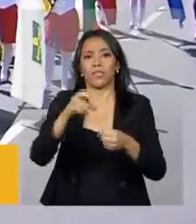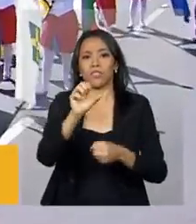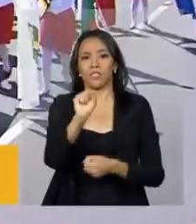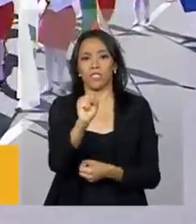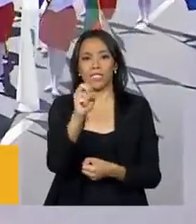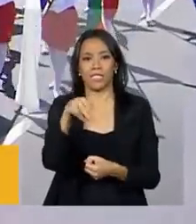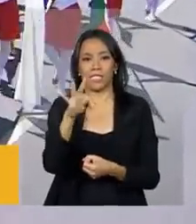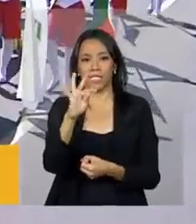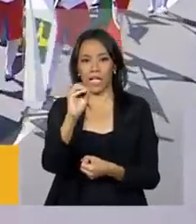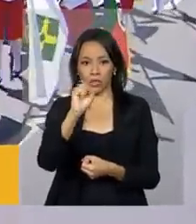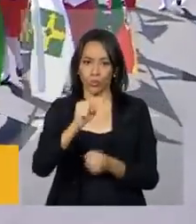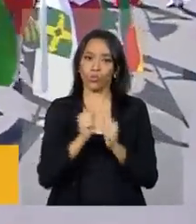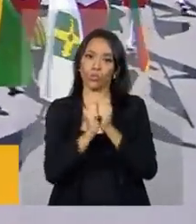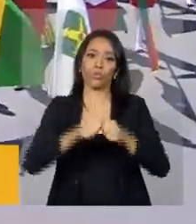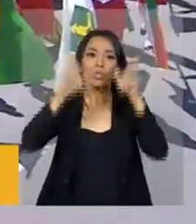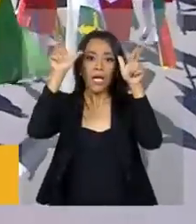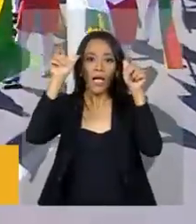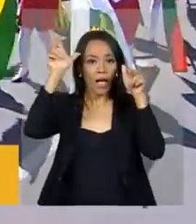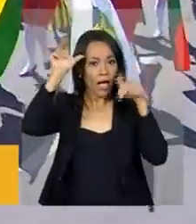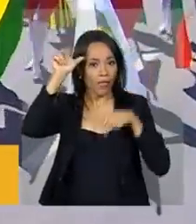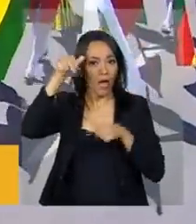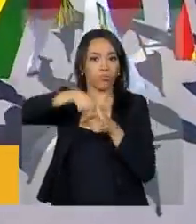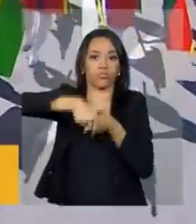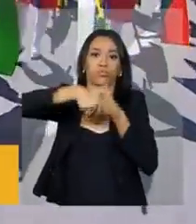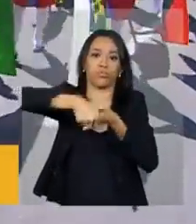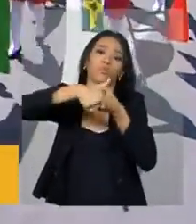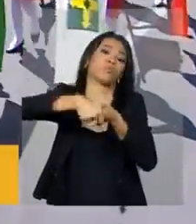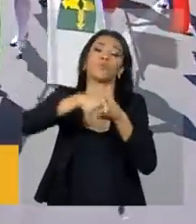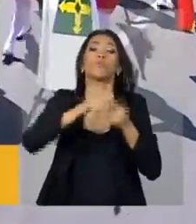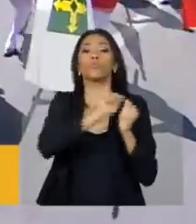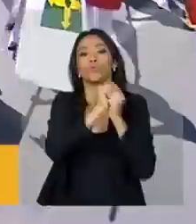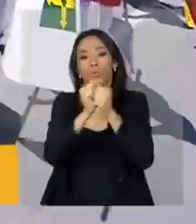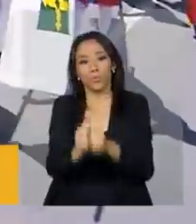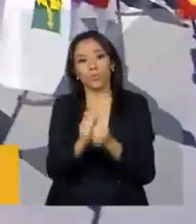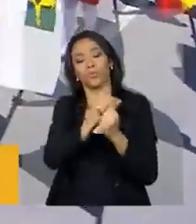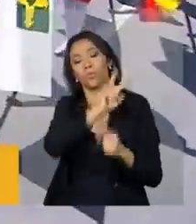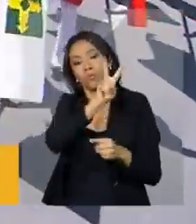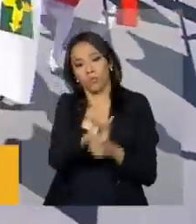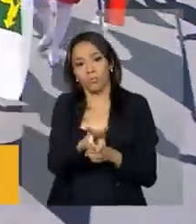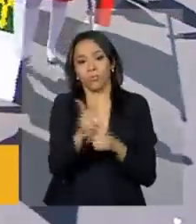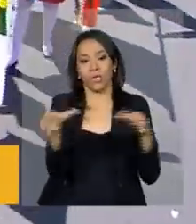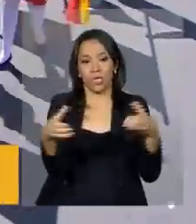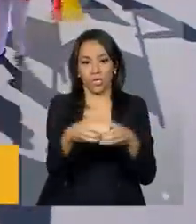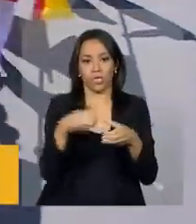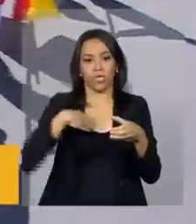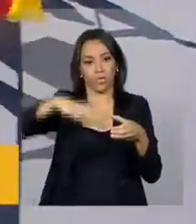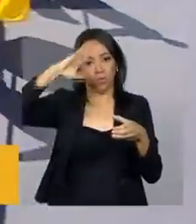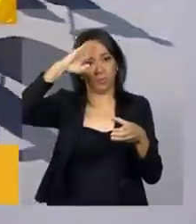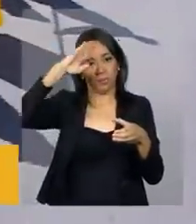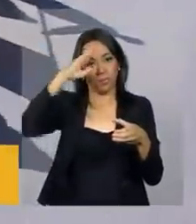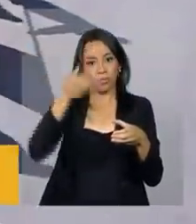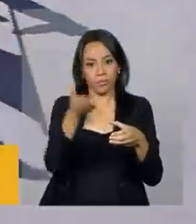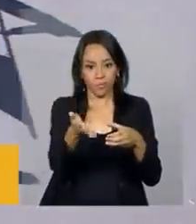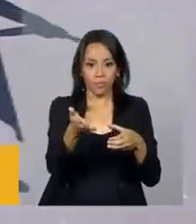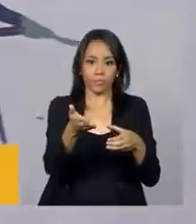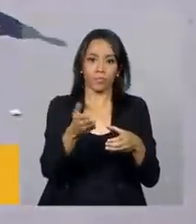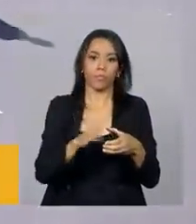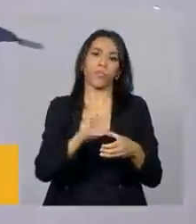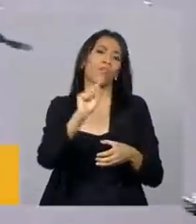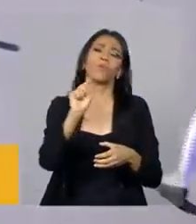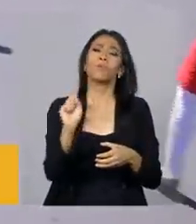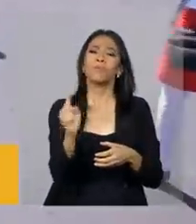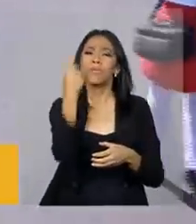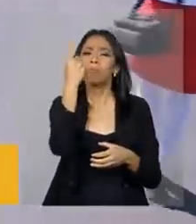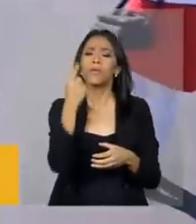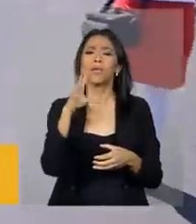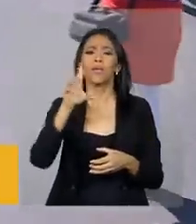a cavalo, acompanhados pelos dragões. Por isso é o primeiro regimento de cavalaria, né? O primeiro regimento de cavalaria. Primeiro que foi o Dom